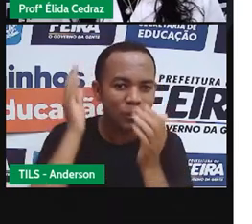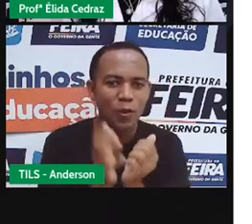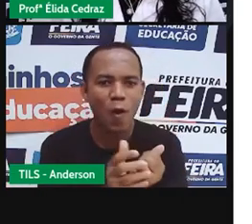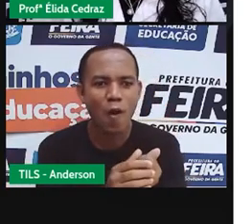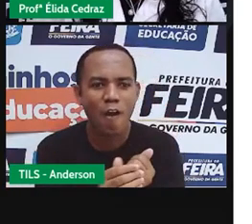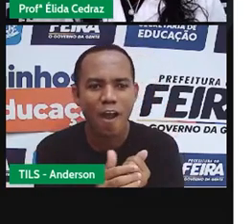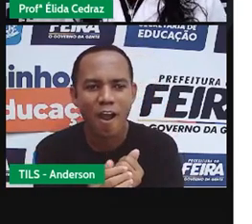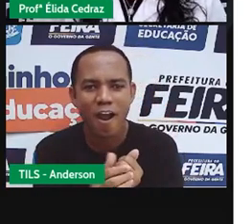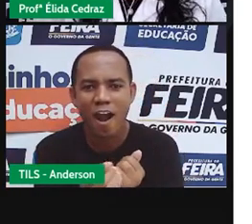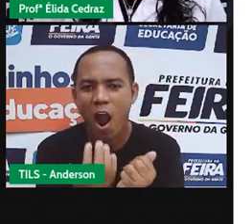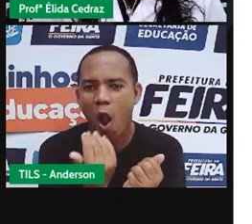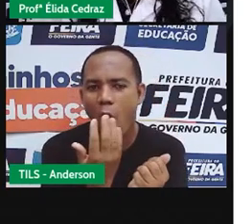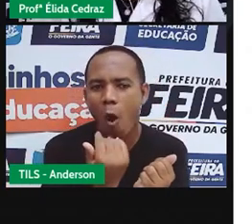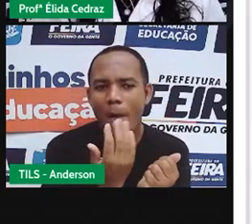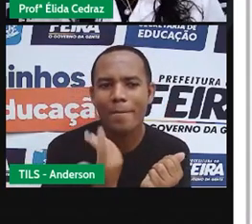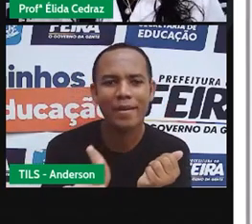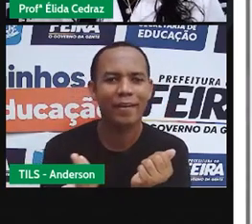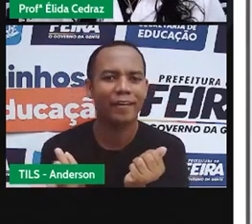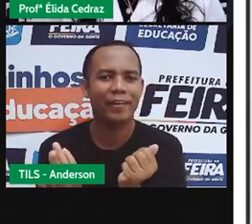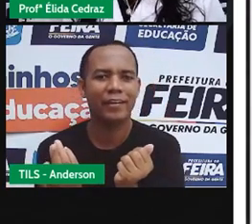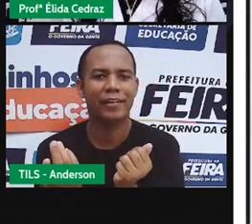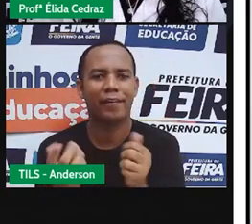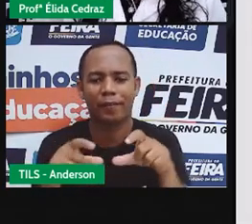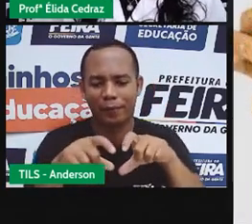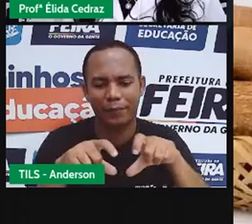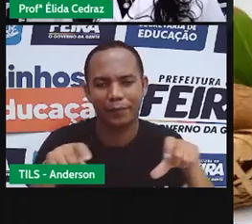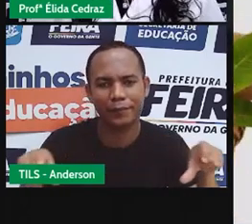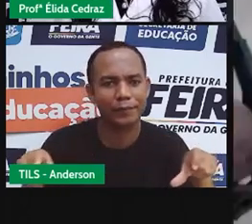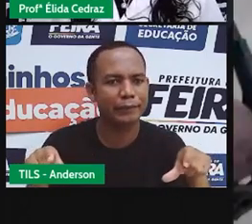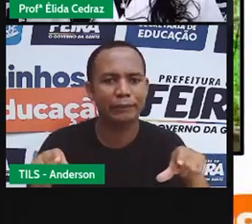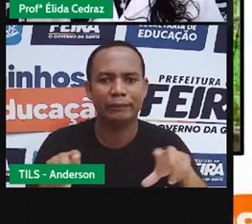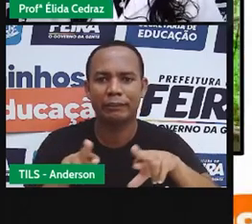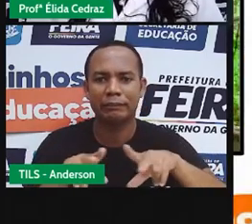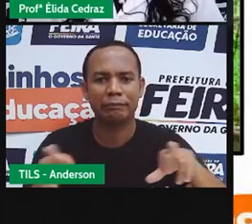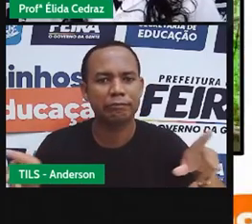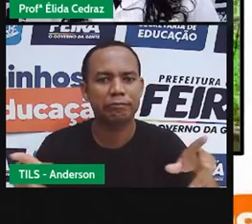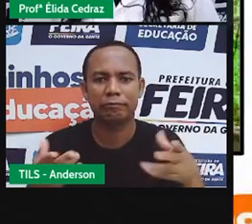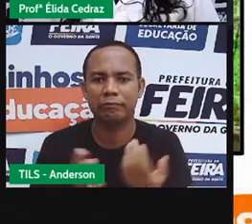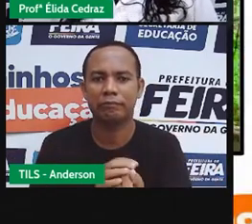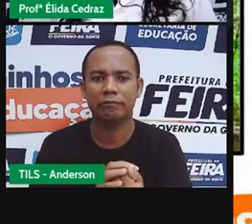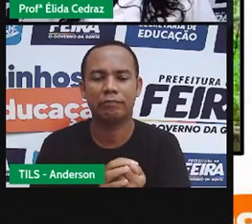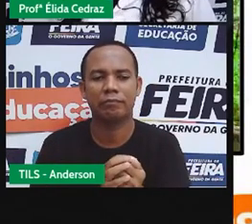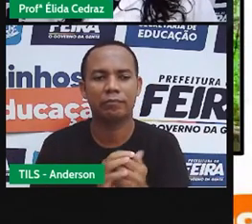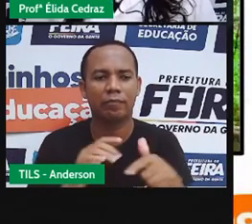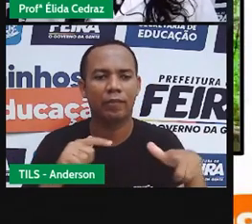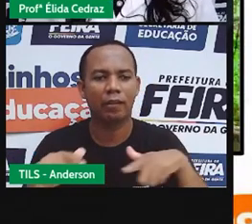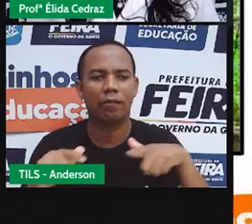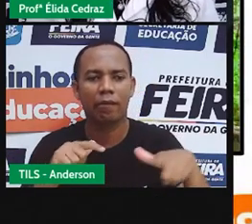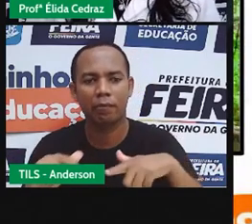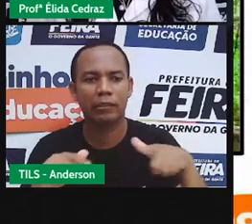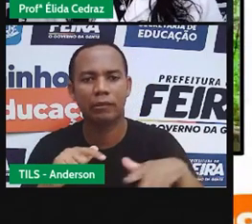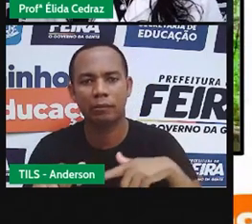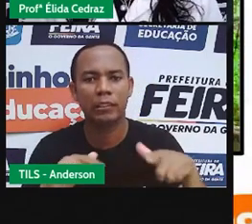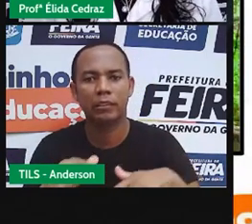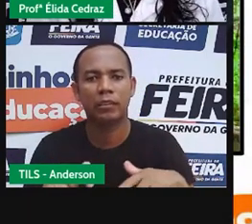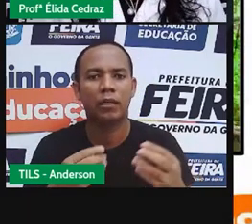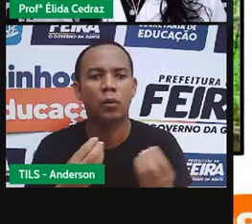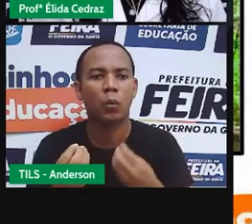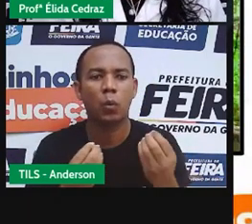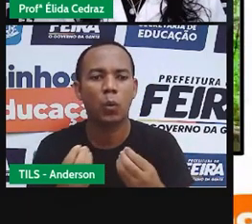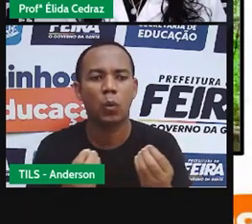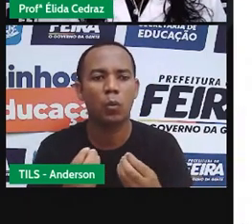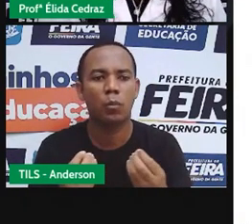milho, amendoim, abóbora, batata doce, a mandioca. O trabalho na tribo